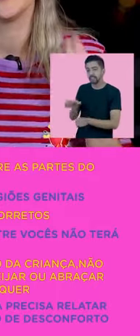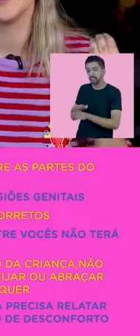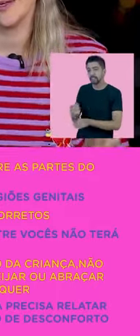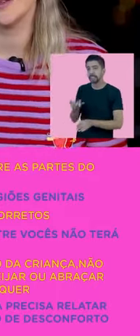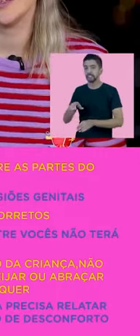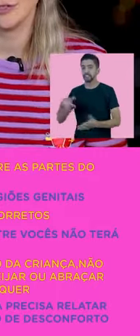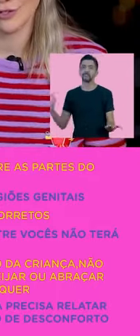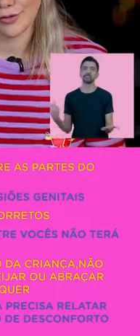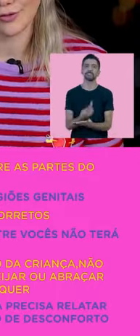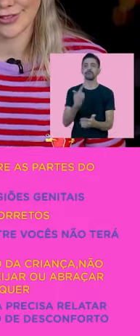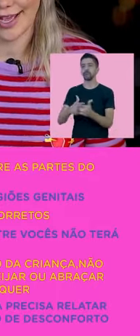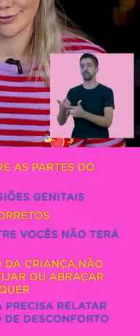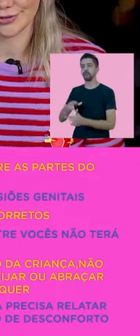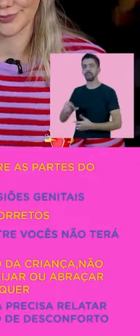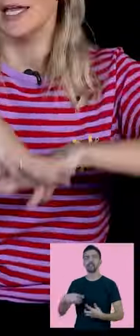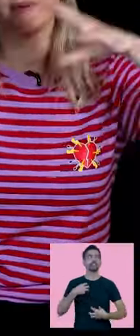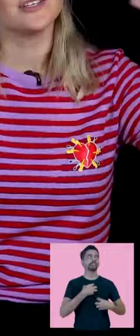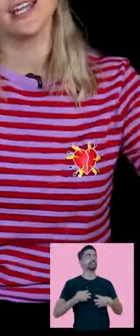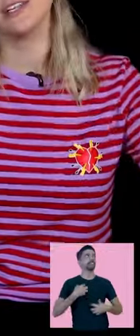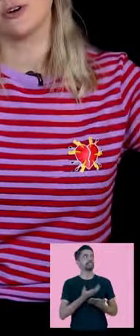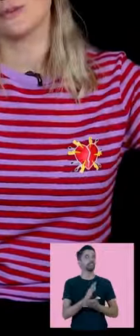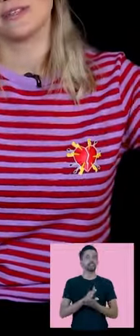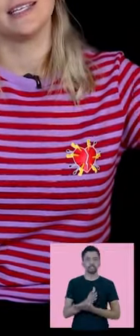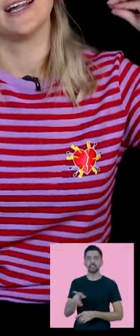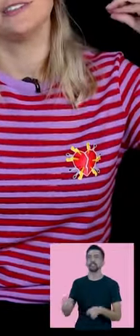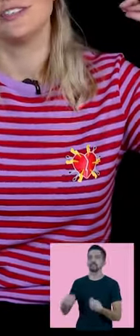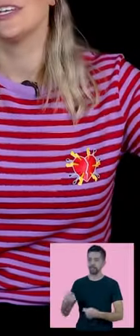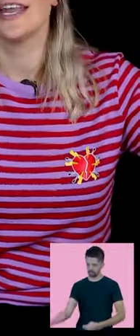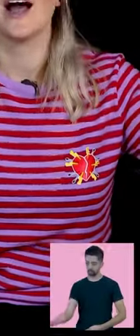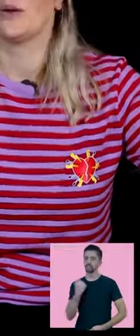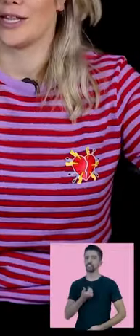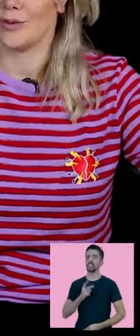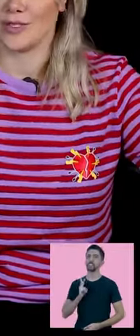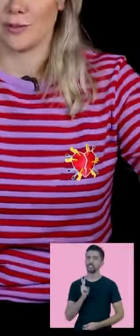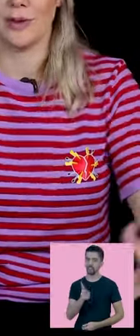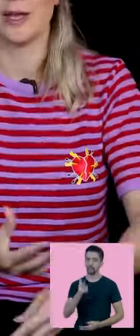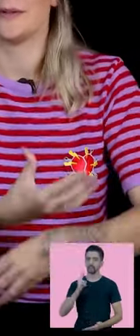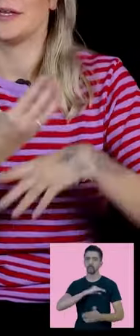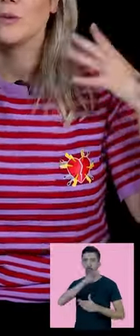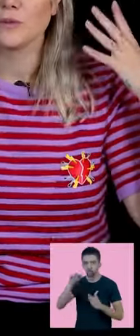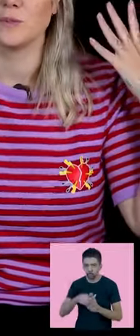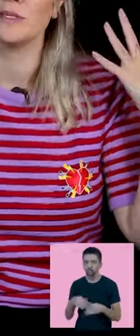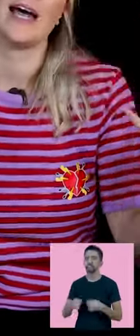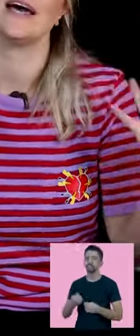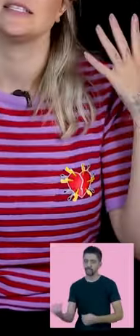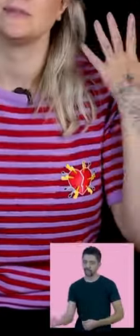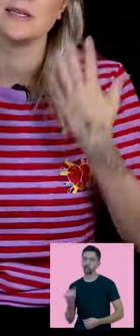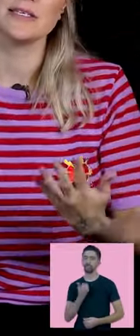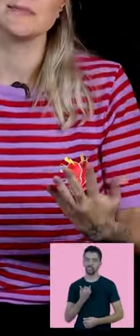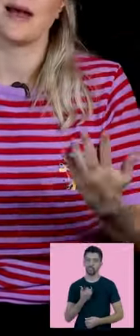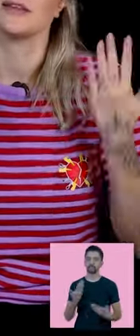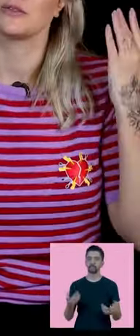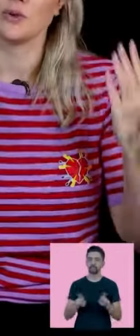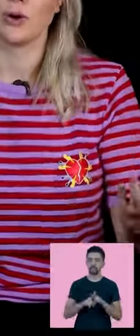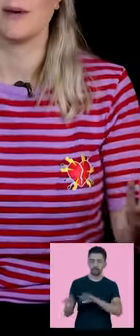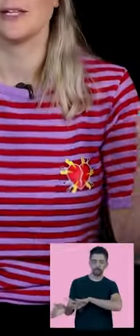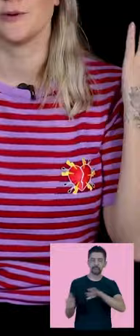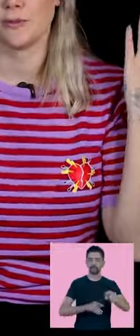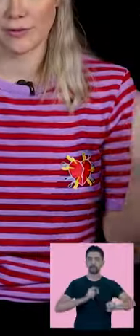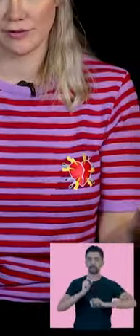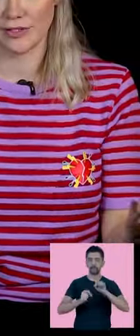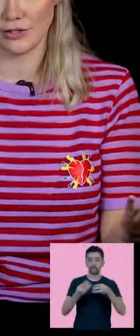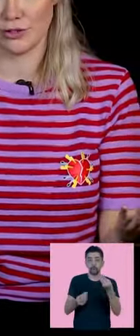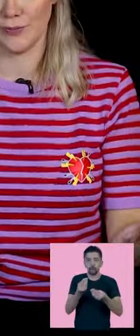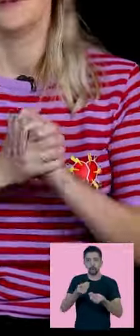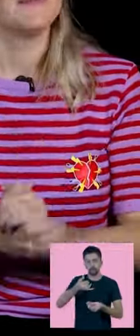situação que a deixe desconfortável. E pra gente, como sociedade em geral, lidar com esse problema, tem alguns pilares principais do combate